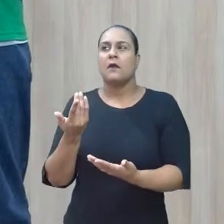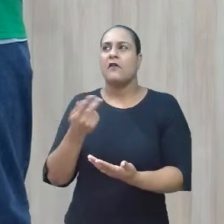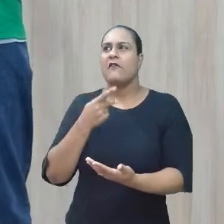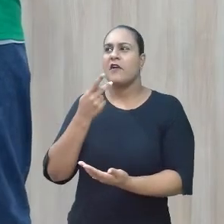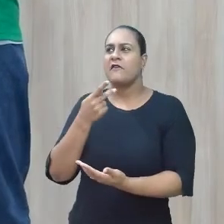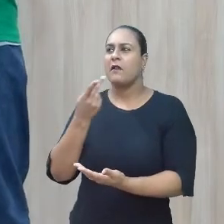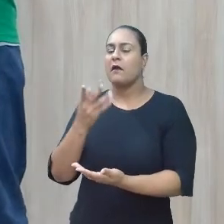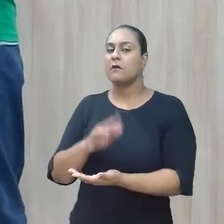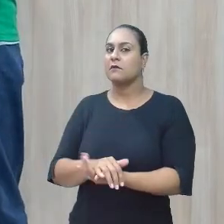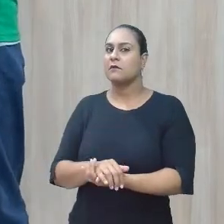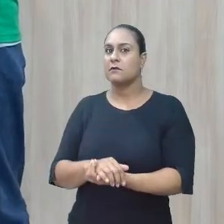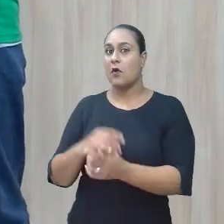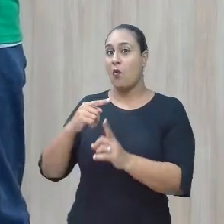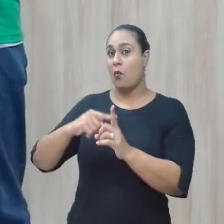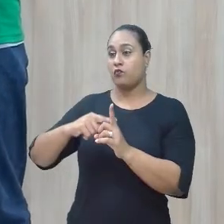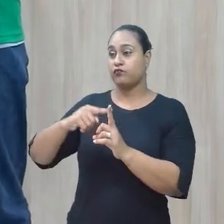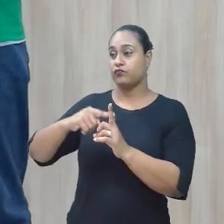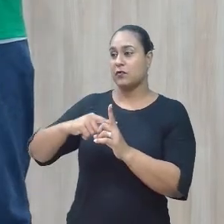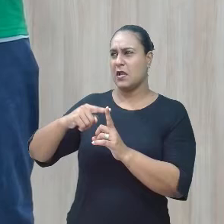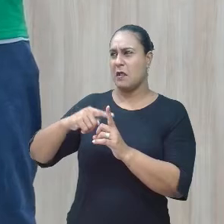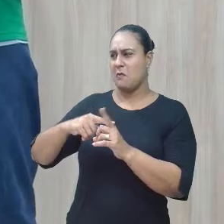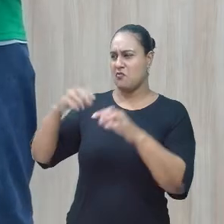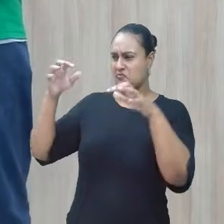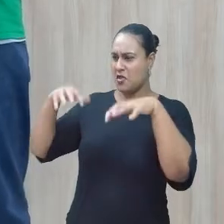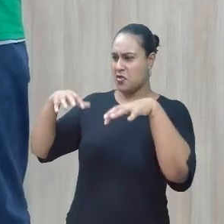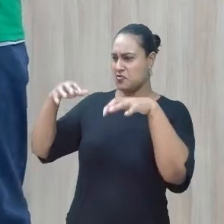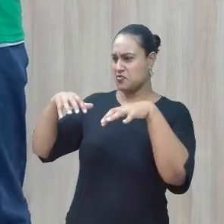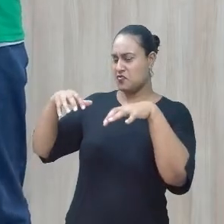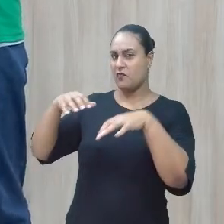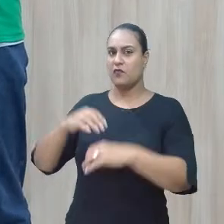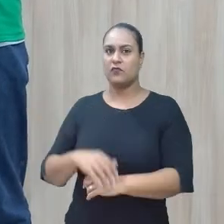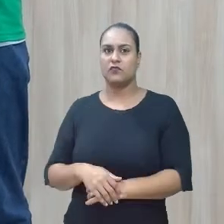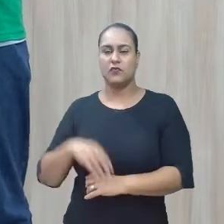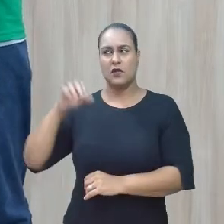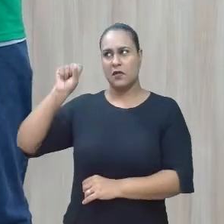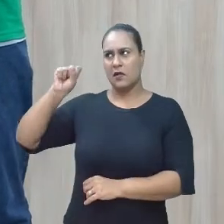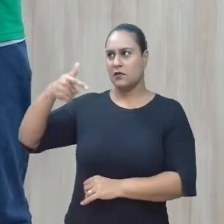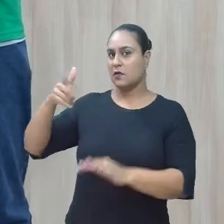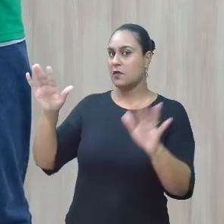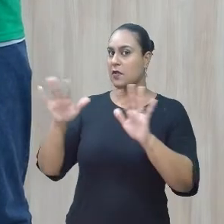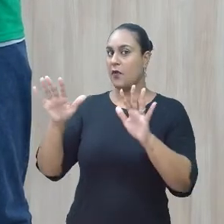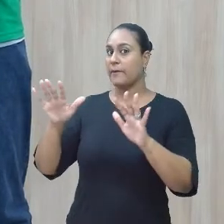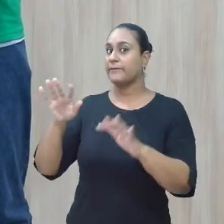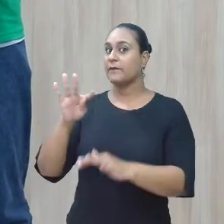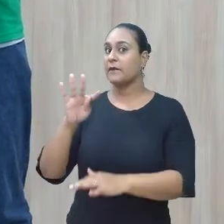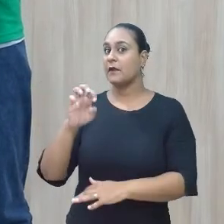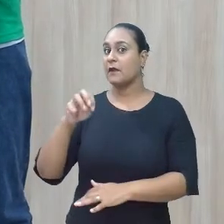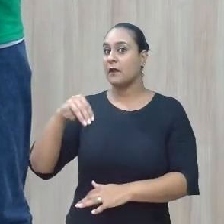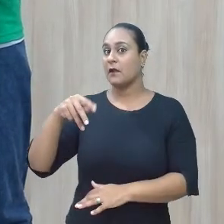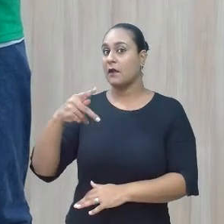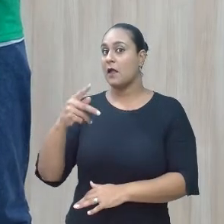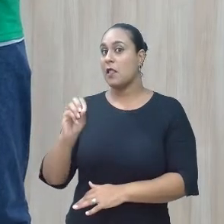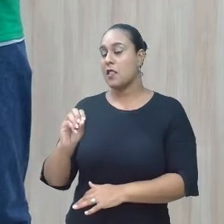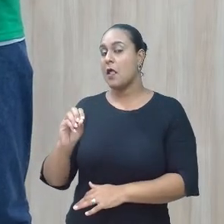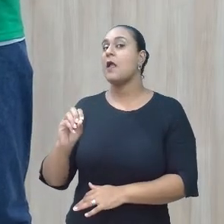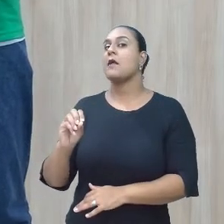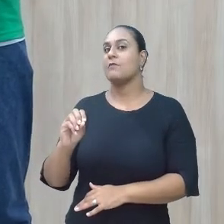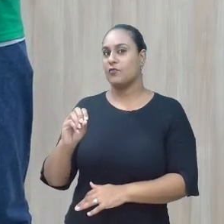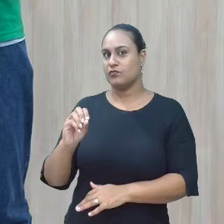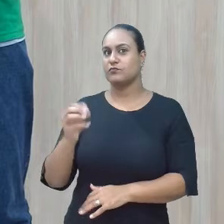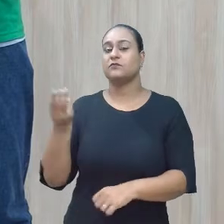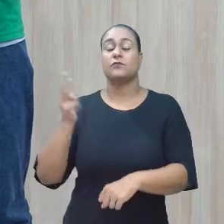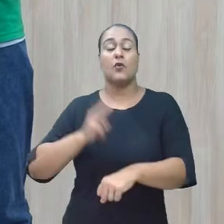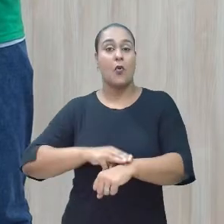professor, o clima hoje está chuvoso, o clima hoje está ensolarado. Não, é o tempo. Nós estamos falando do